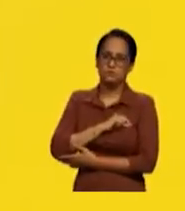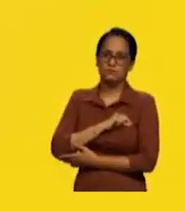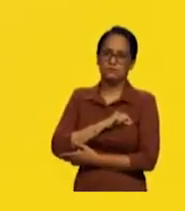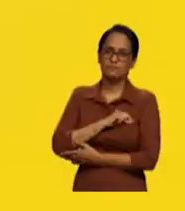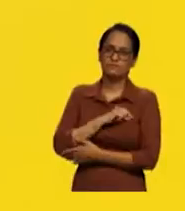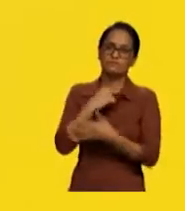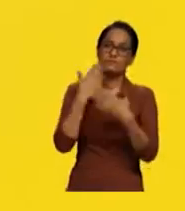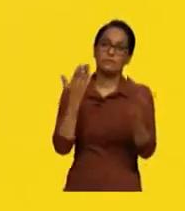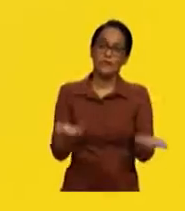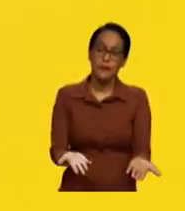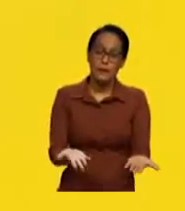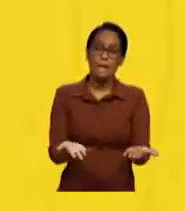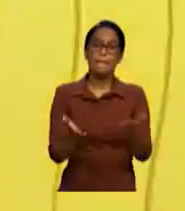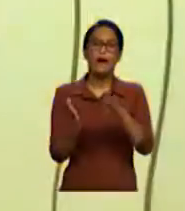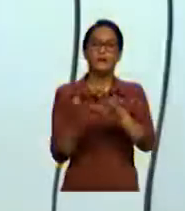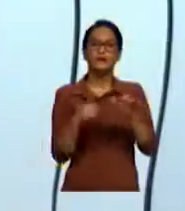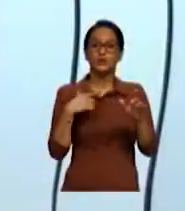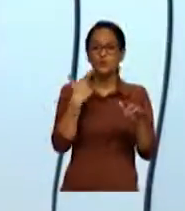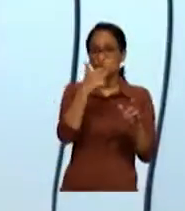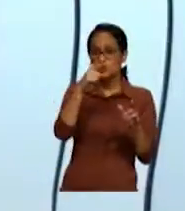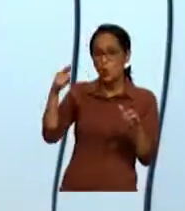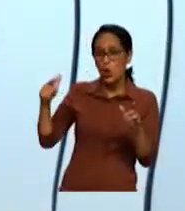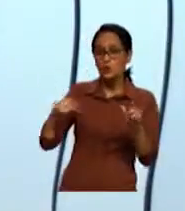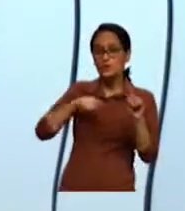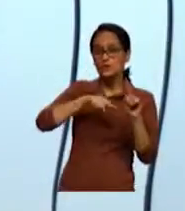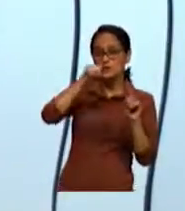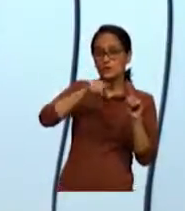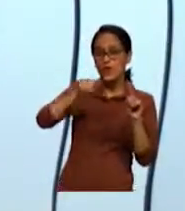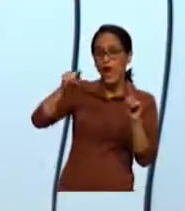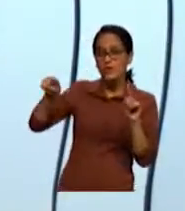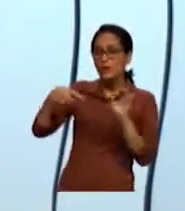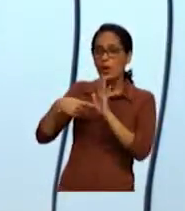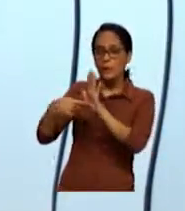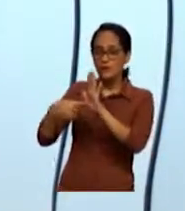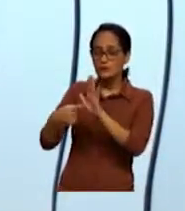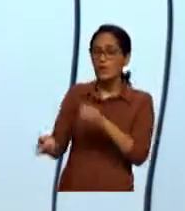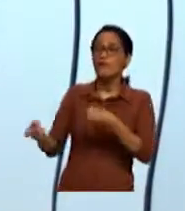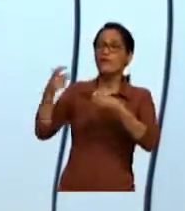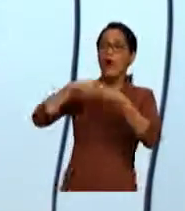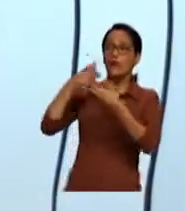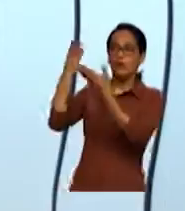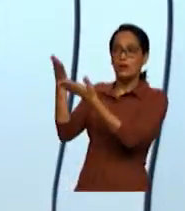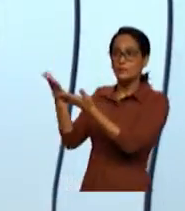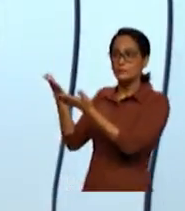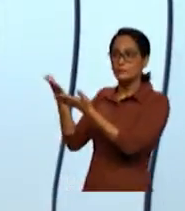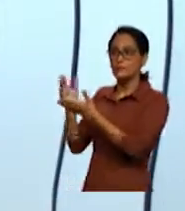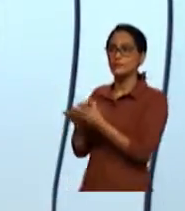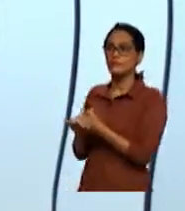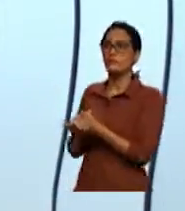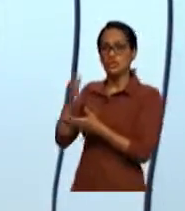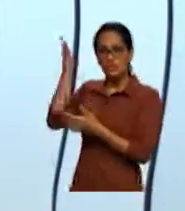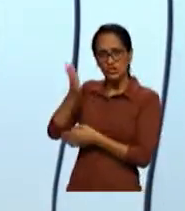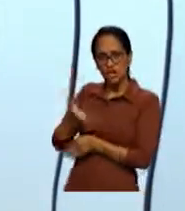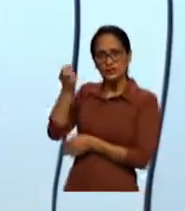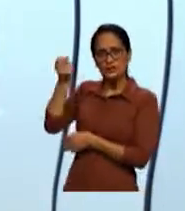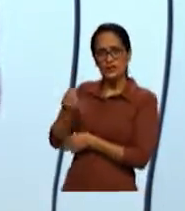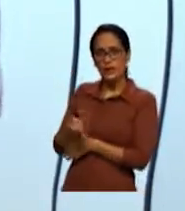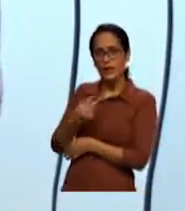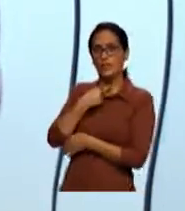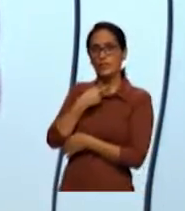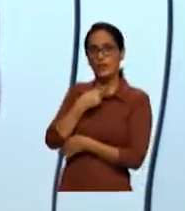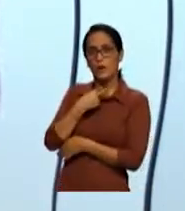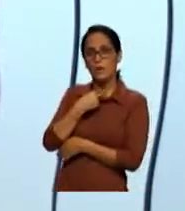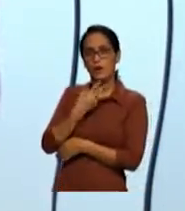não ocorre nos demais gráficos mostrados. Então, vamos voltar aqui no gráfico. Olha aqui o que eu falei. Não